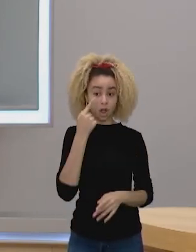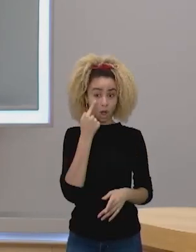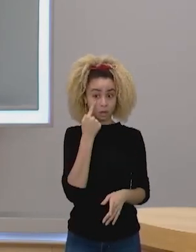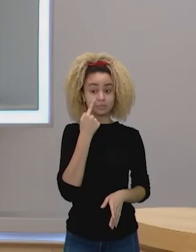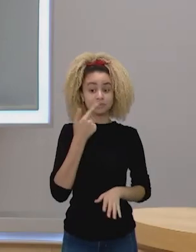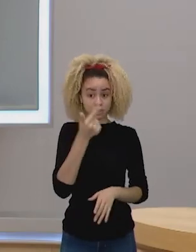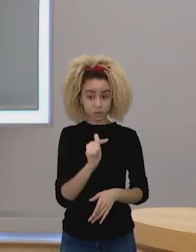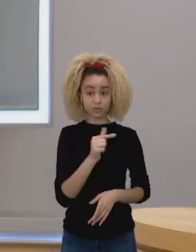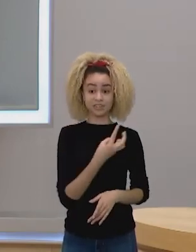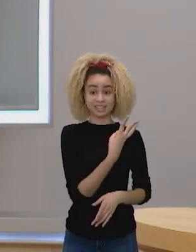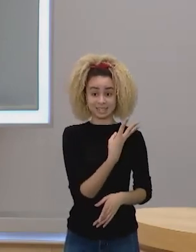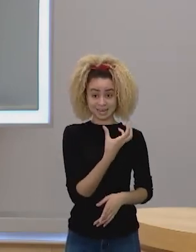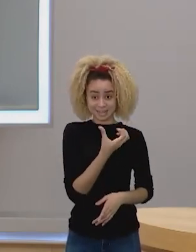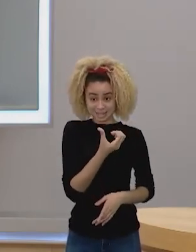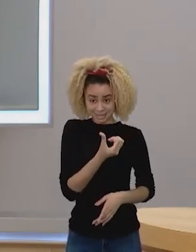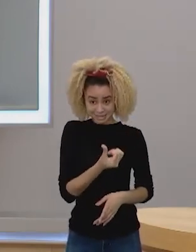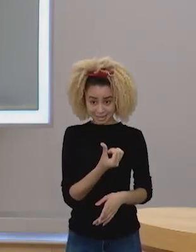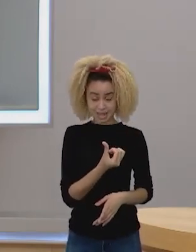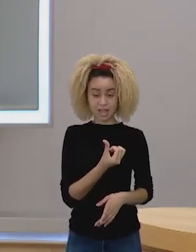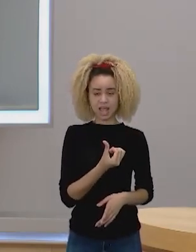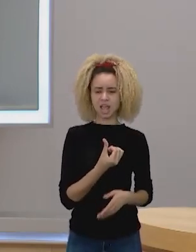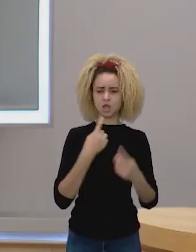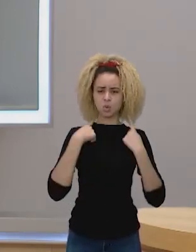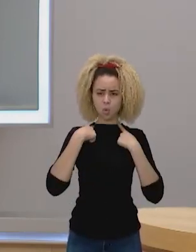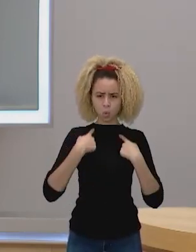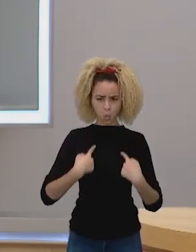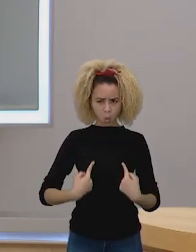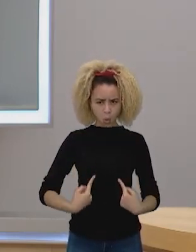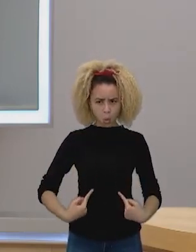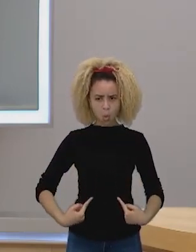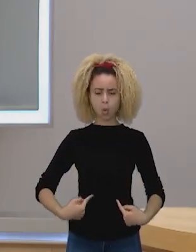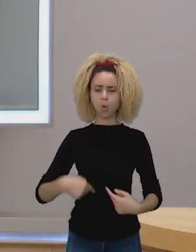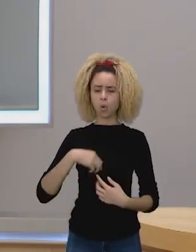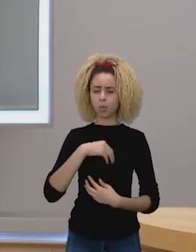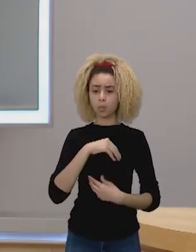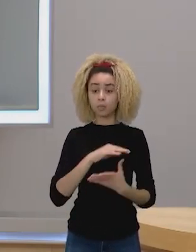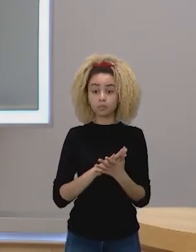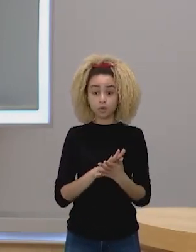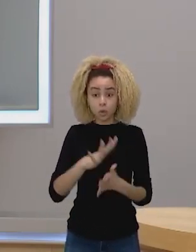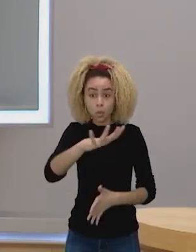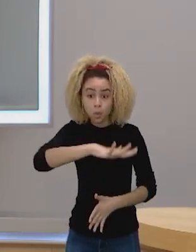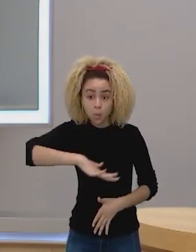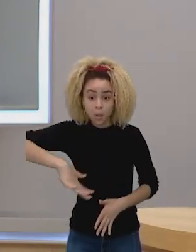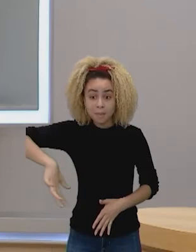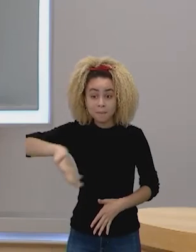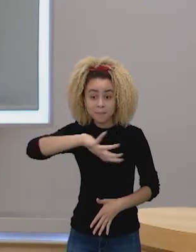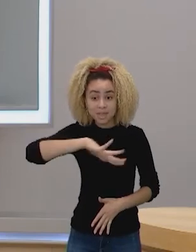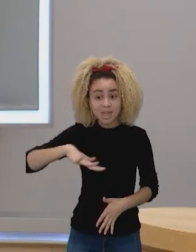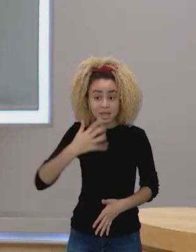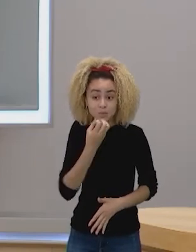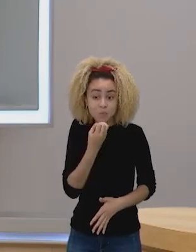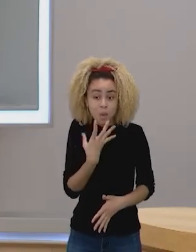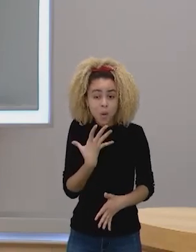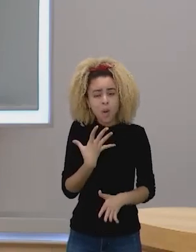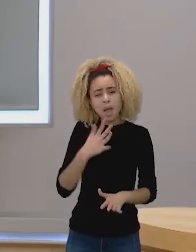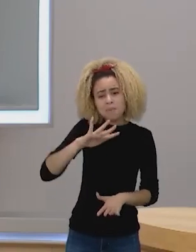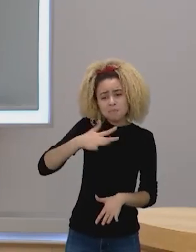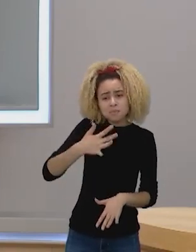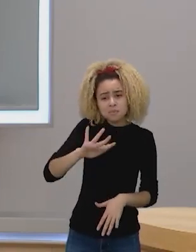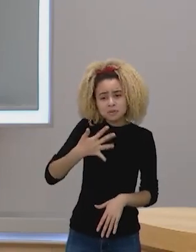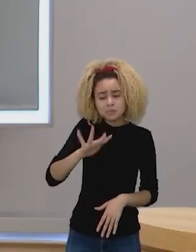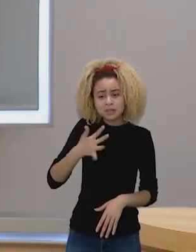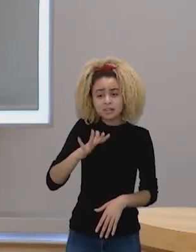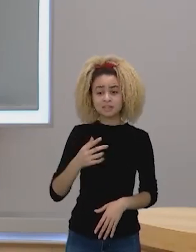graus, para funcionar os nossos sistemas biológicos e tudo mais, o ambiente agradável para nós é em torno